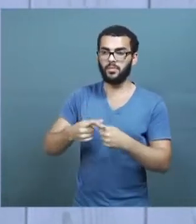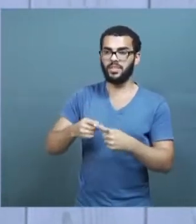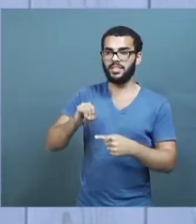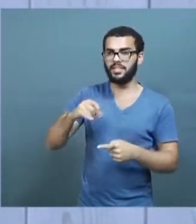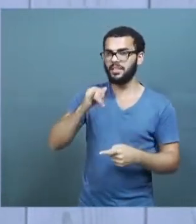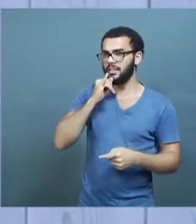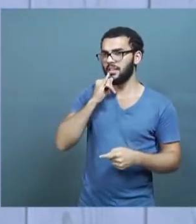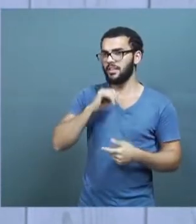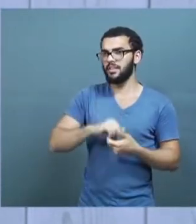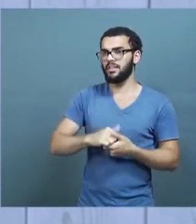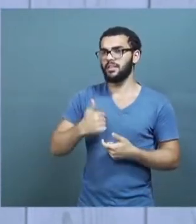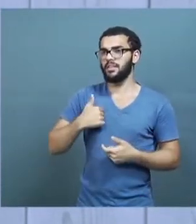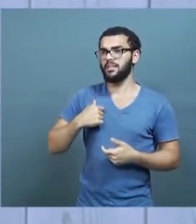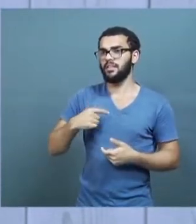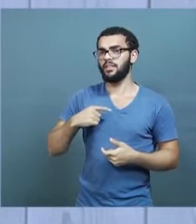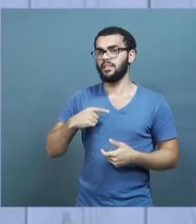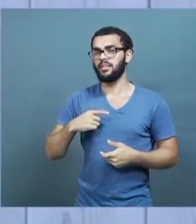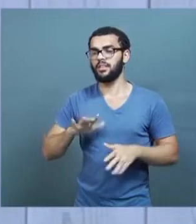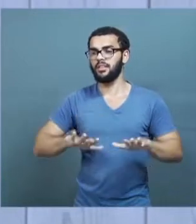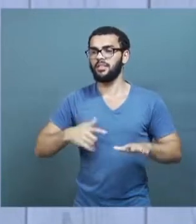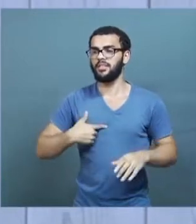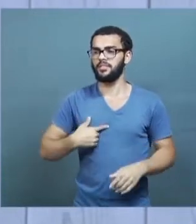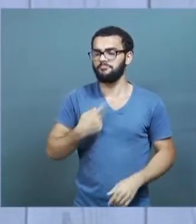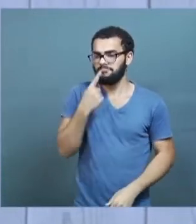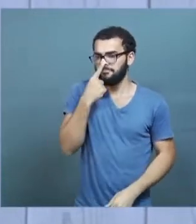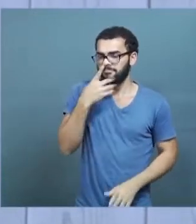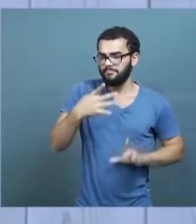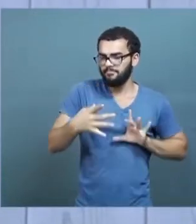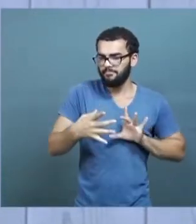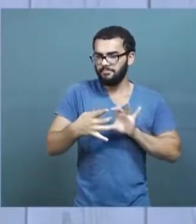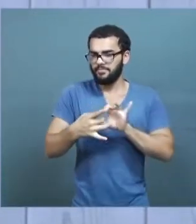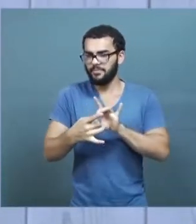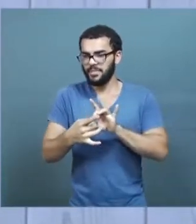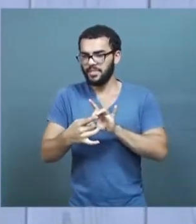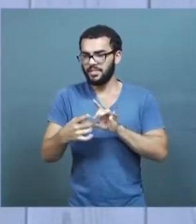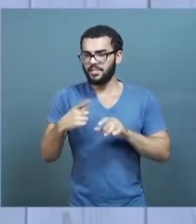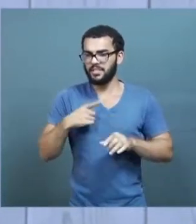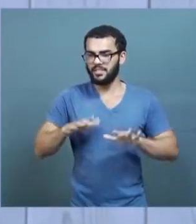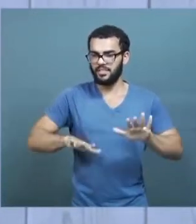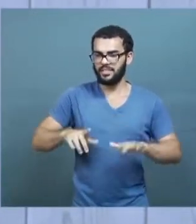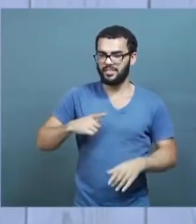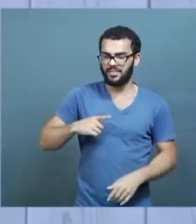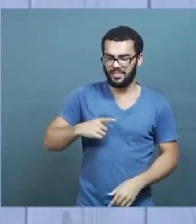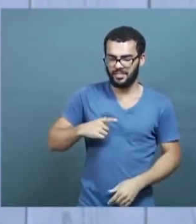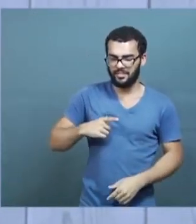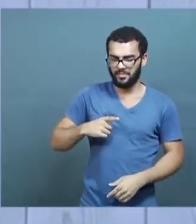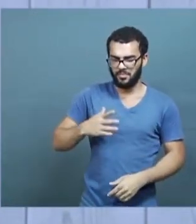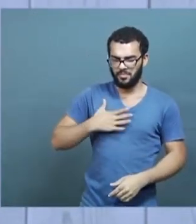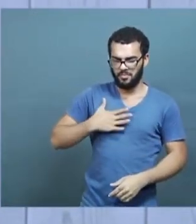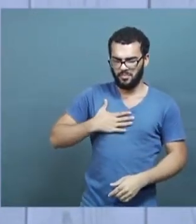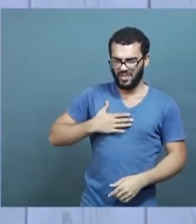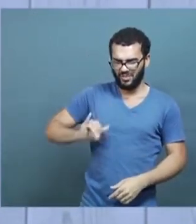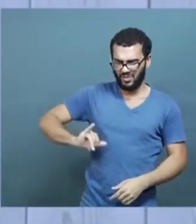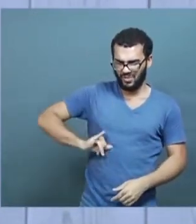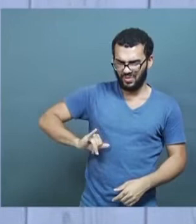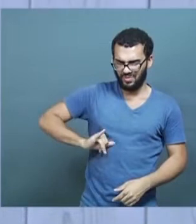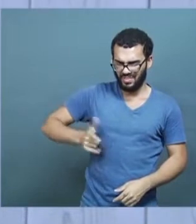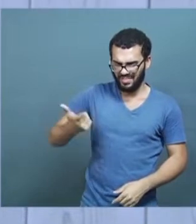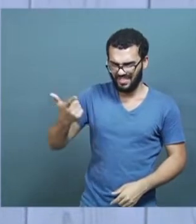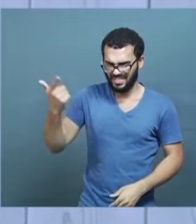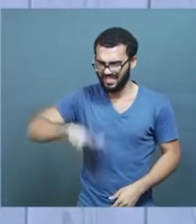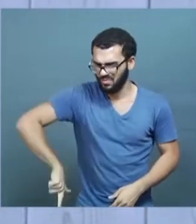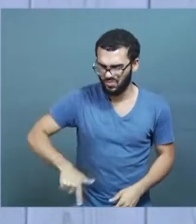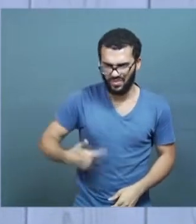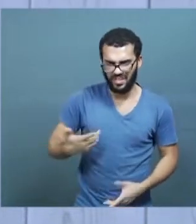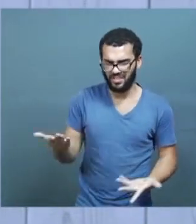vem como vias identificatórias, vivendo novamente aqueles próprios sofrimentos, né? Sem, contudo,